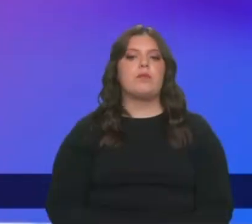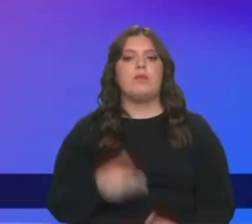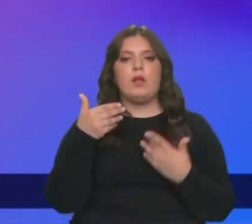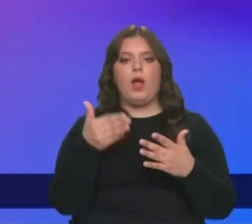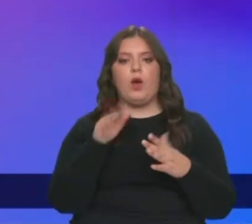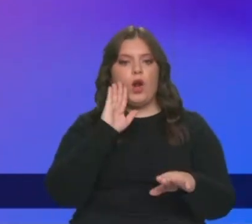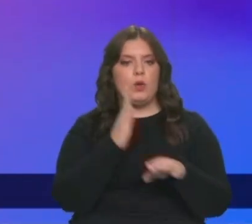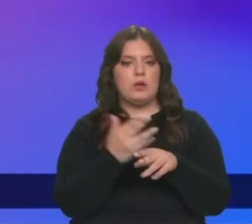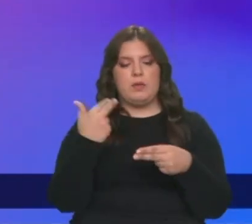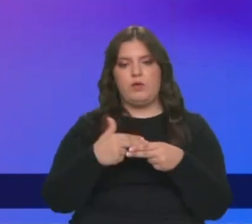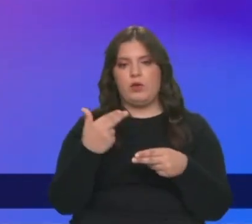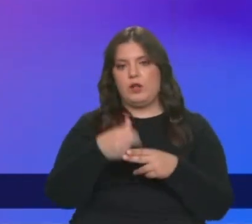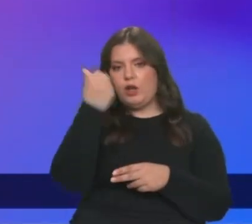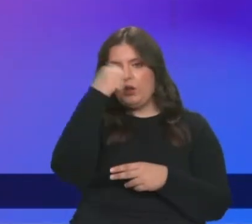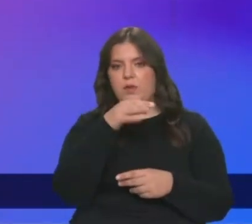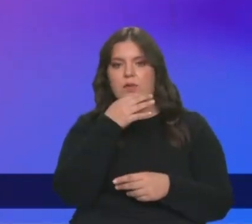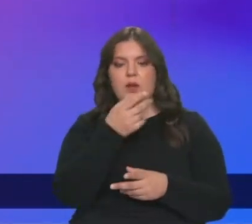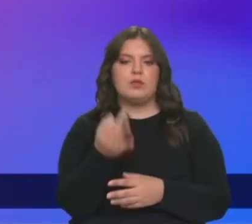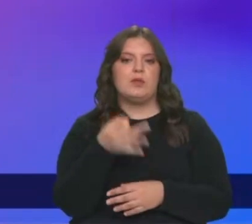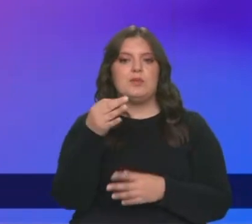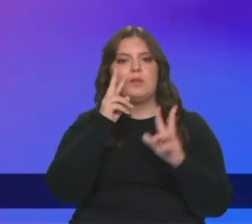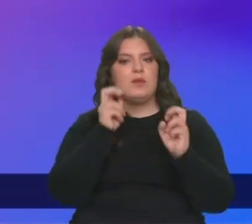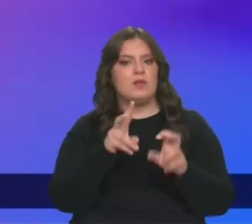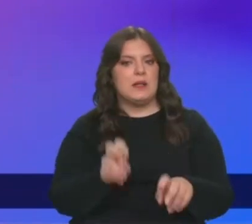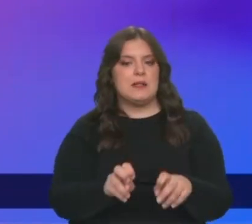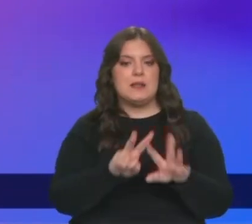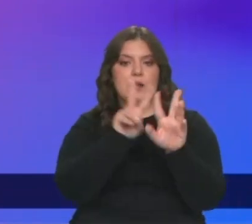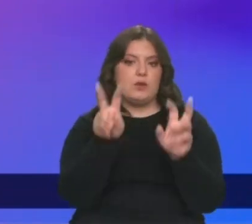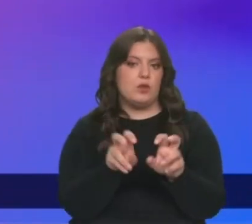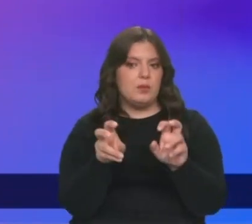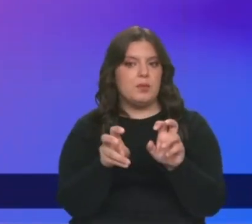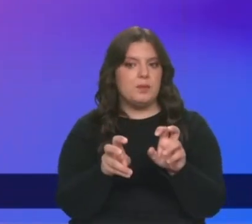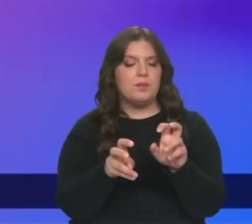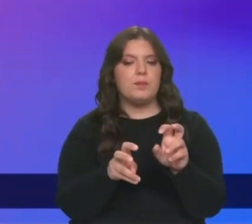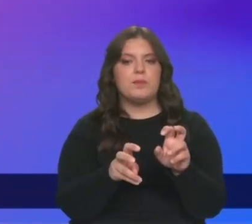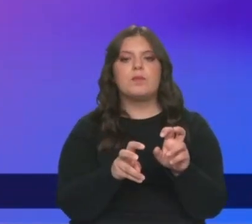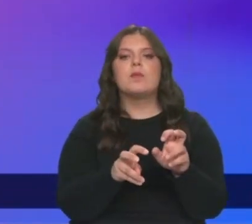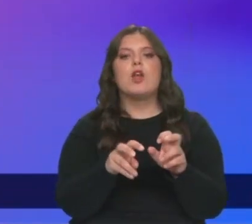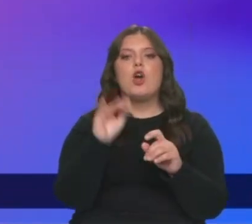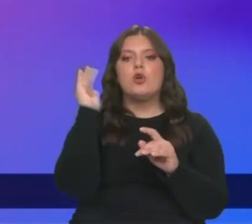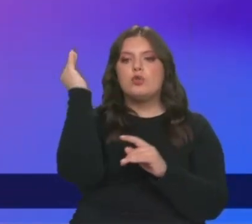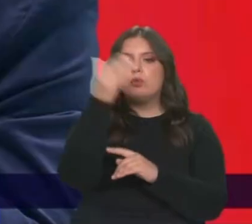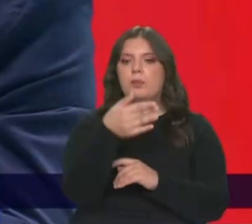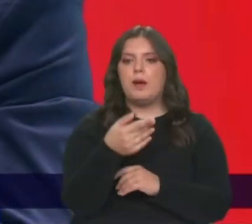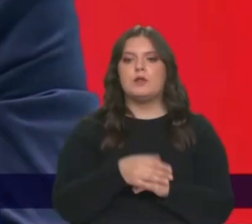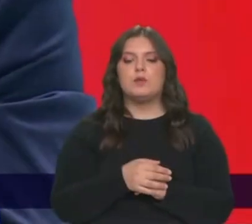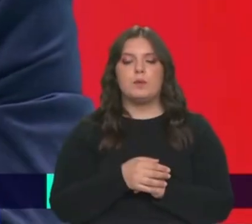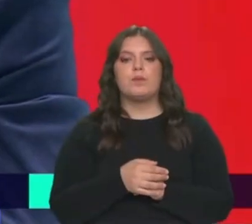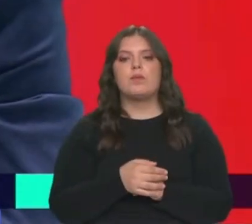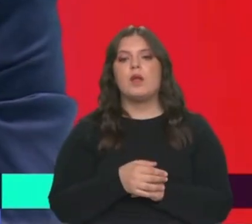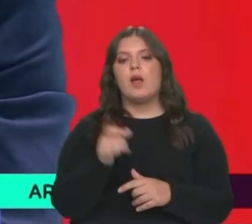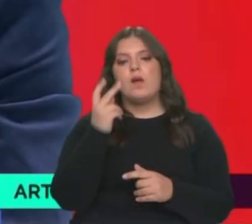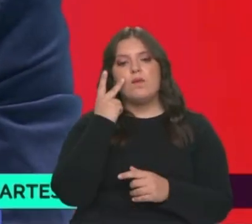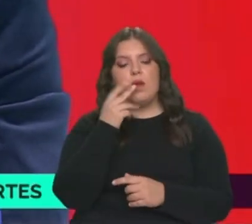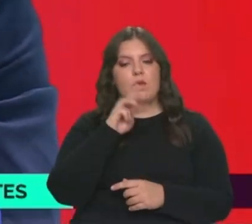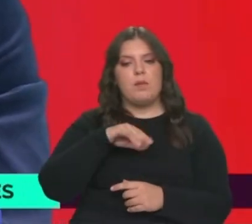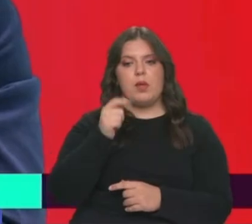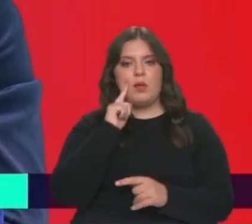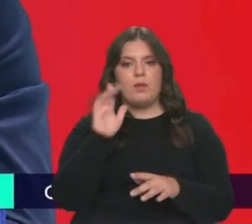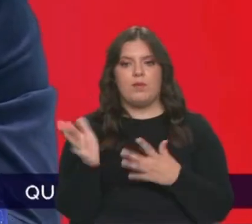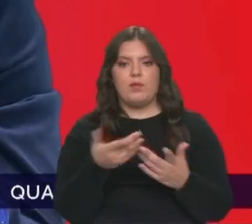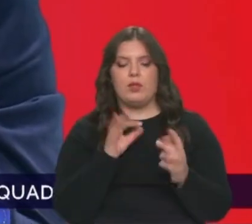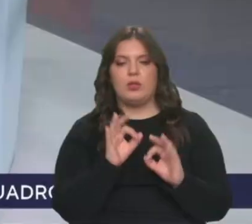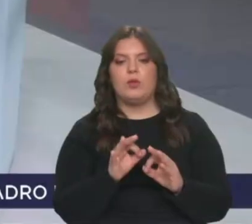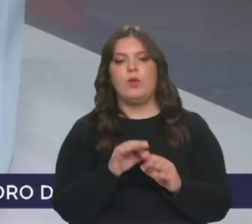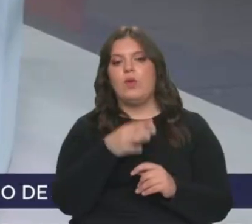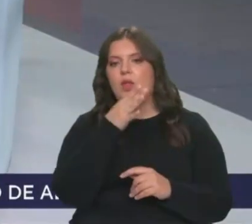E agora, a última fronteira, ao domingo, falamos sempre da investigação em torno do espaço. Viva, Miguel, bem-vindo. Daniel. Hoje